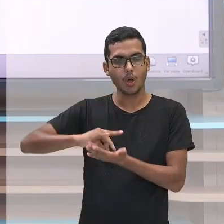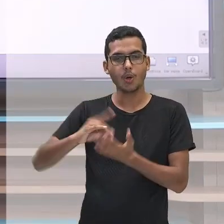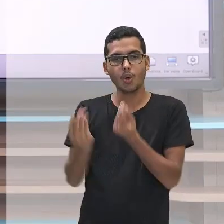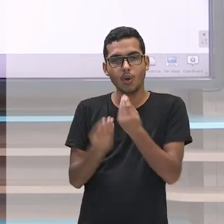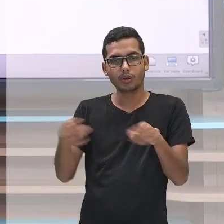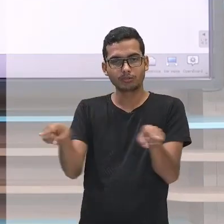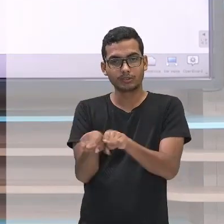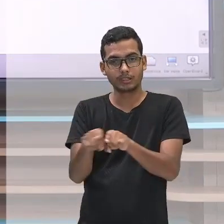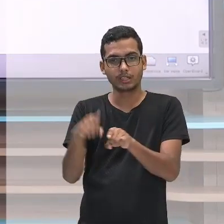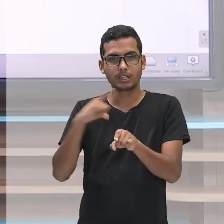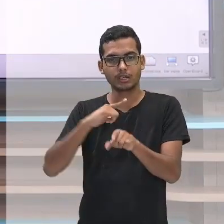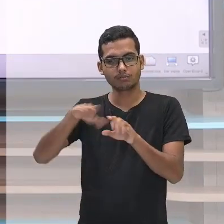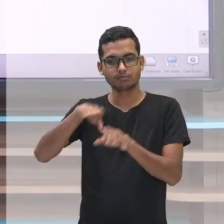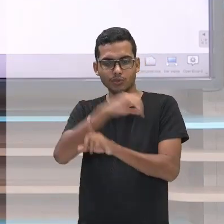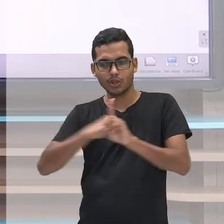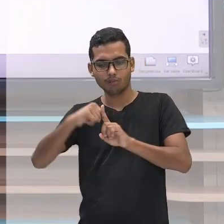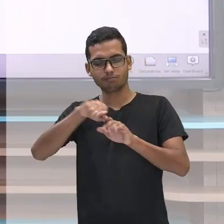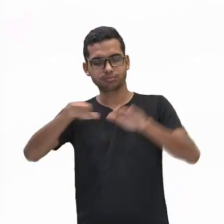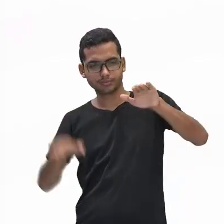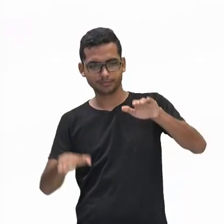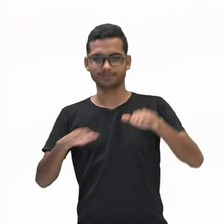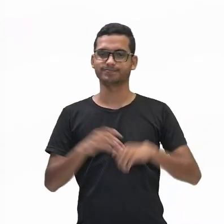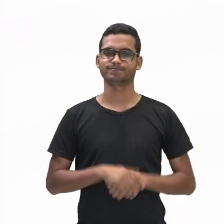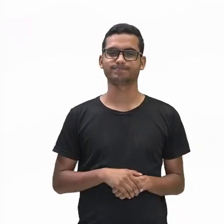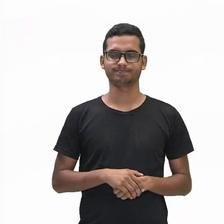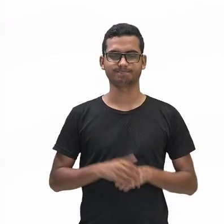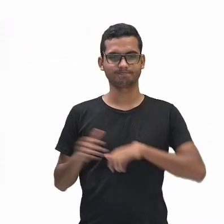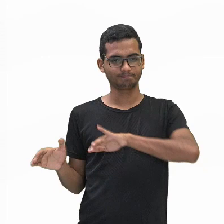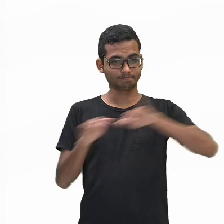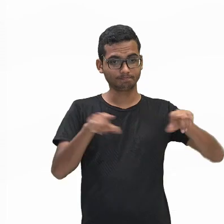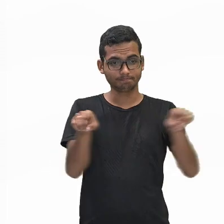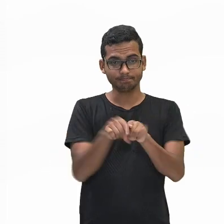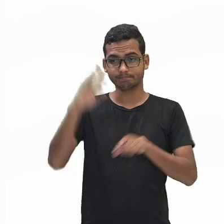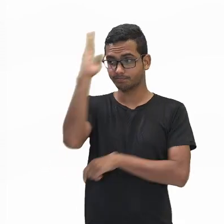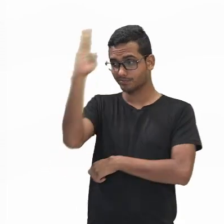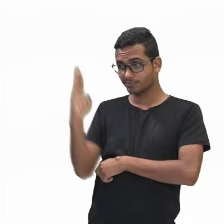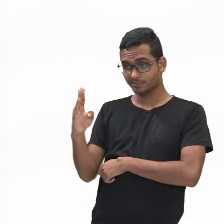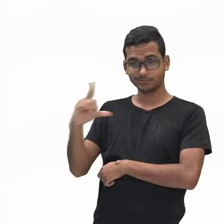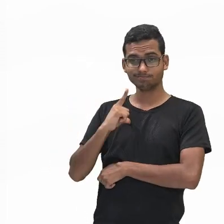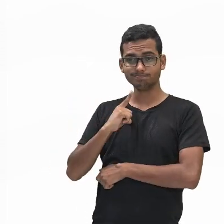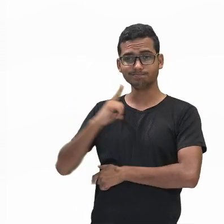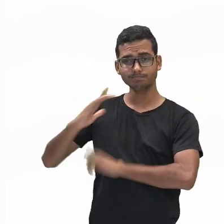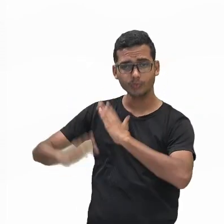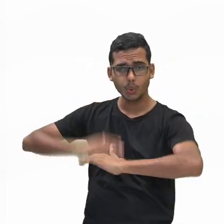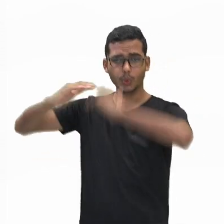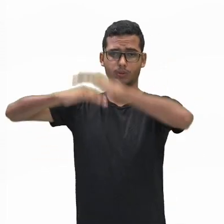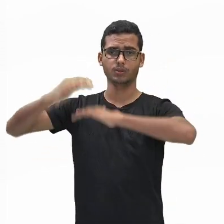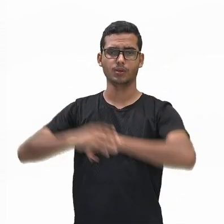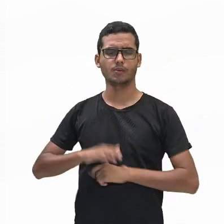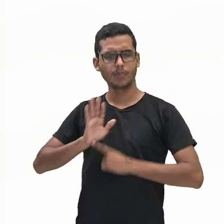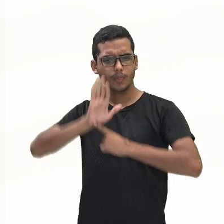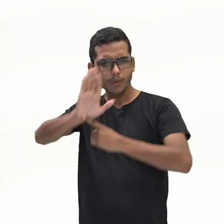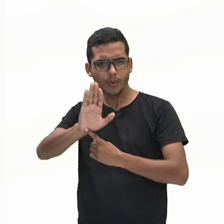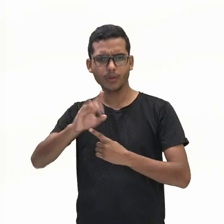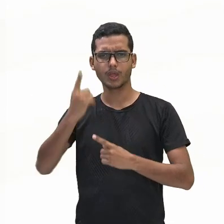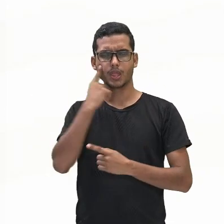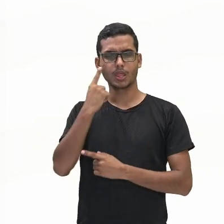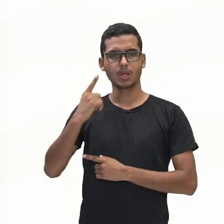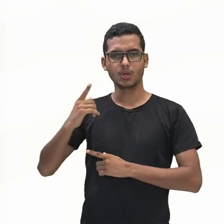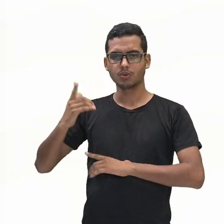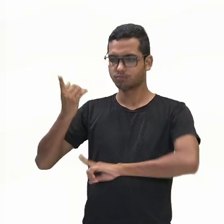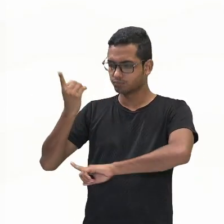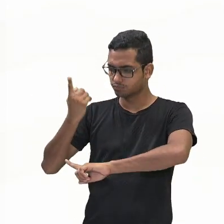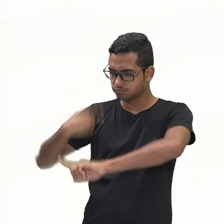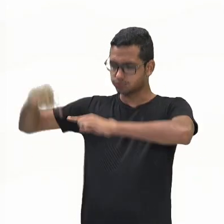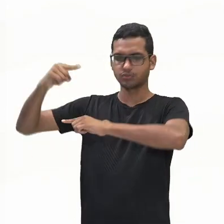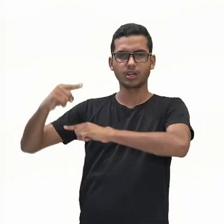vai observar a questão da evolução. Então, nós temos que o Brasil ele tem apresentado aí uma certa evolução, que a